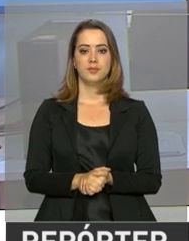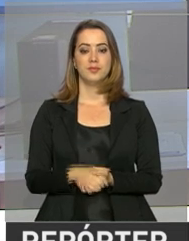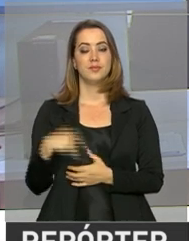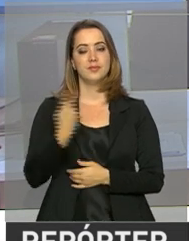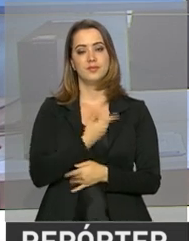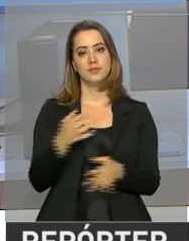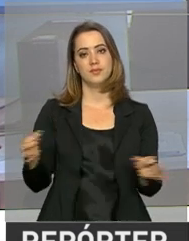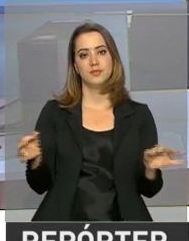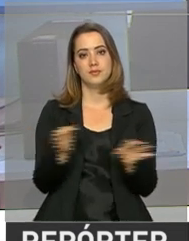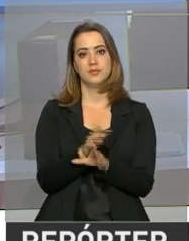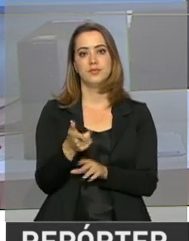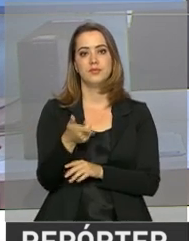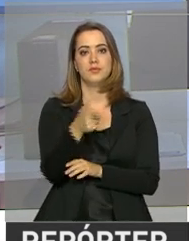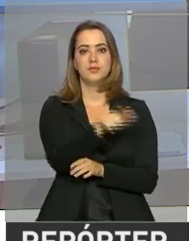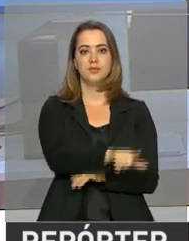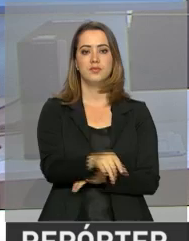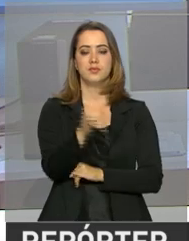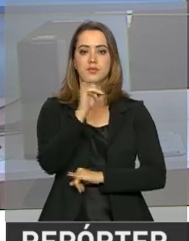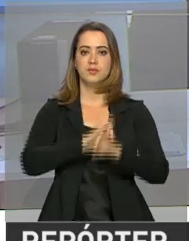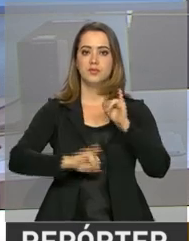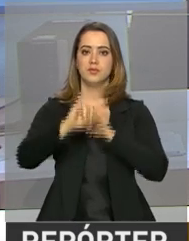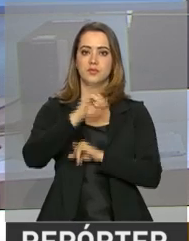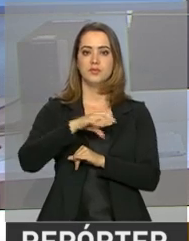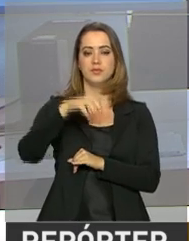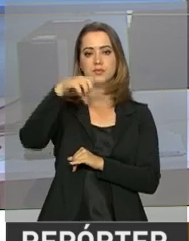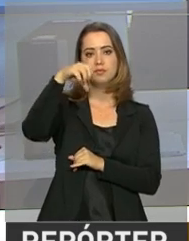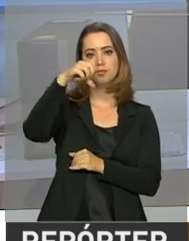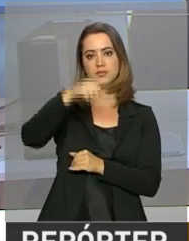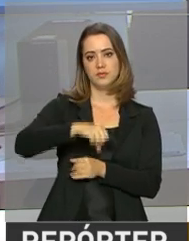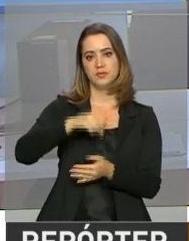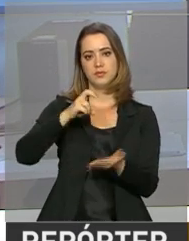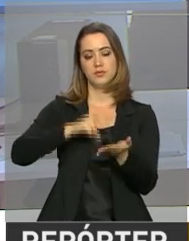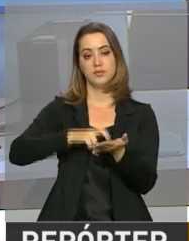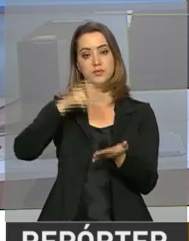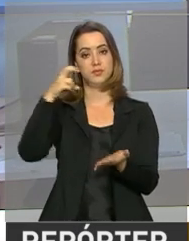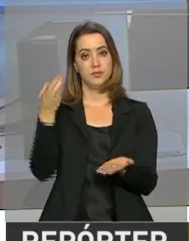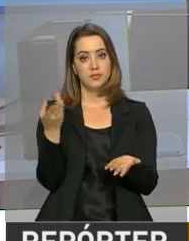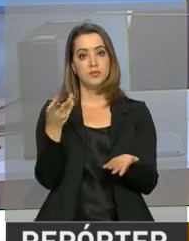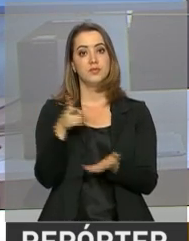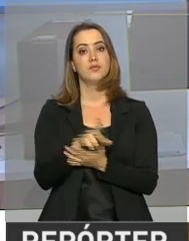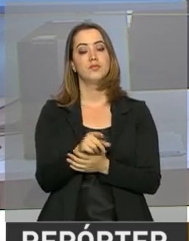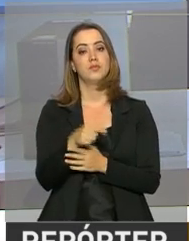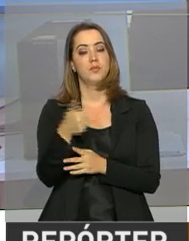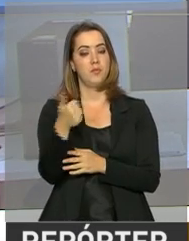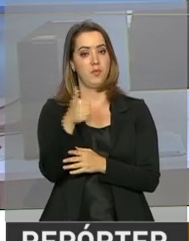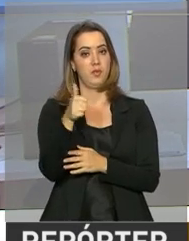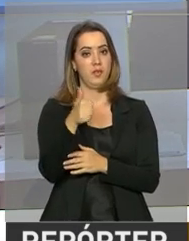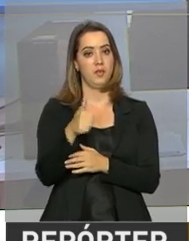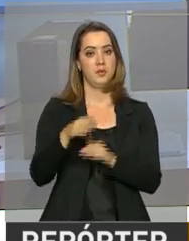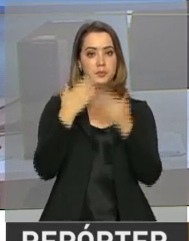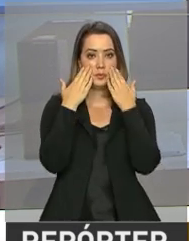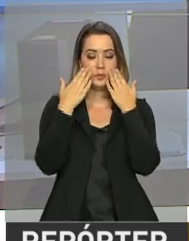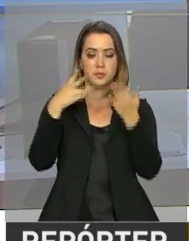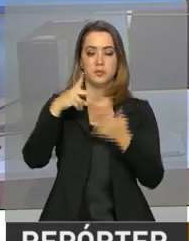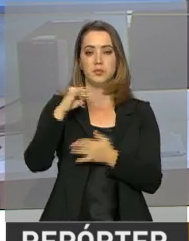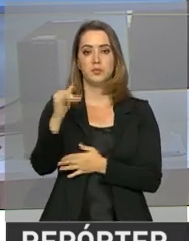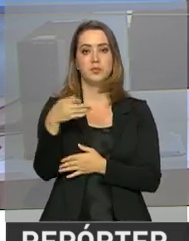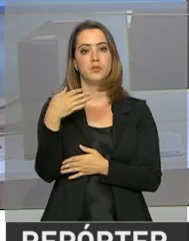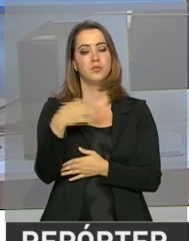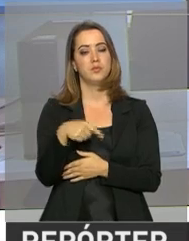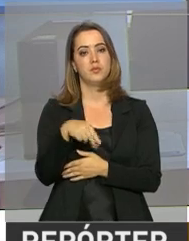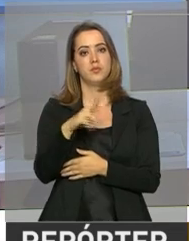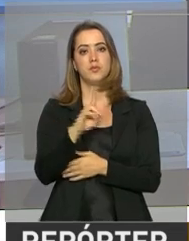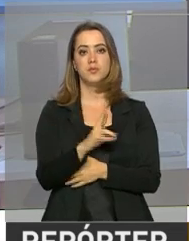E nós ficamos por aqui. Podemos voltar a qualquer momento com outras informações ou amanhã às 9 da manhã, na primeira edição do dia do Repórter